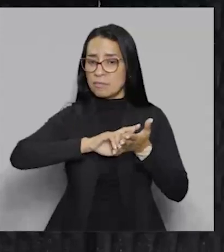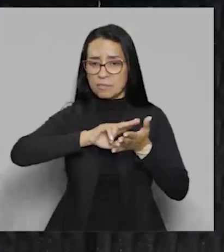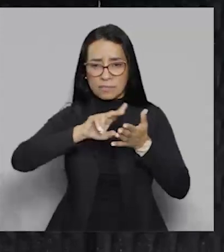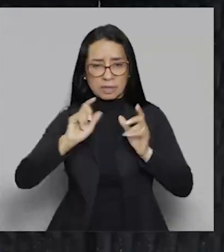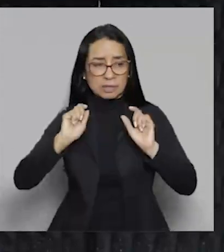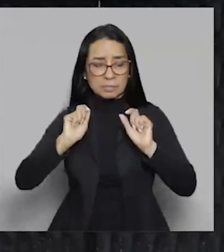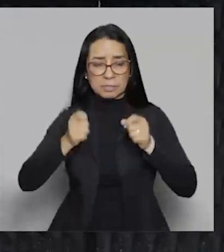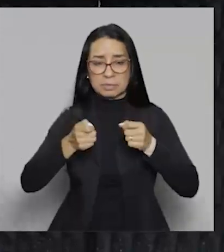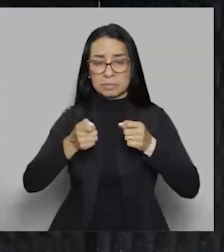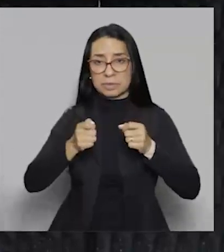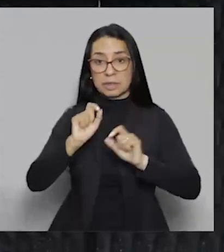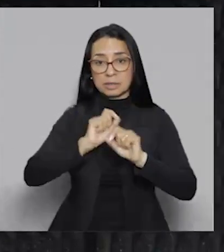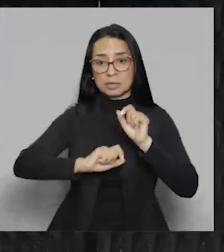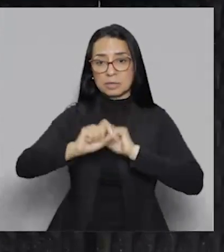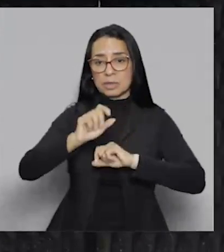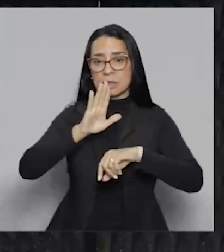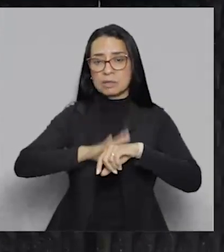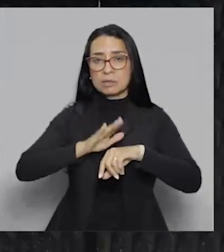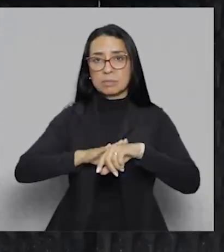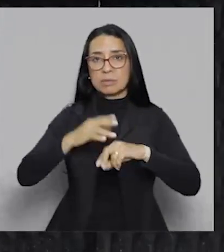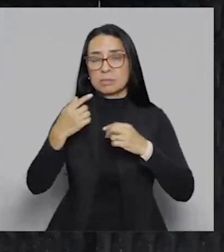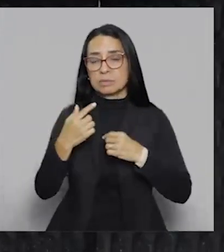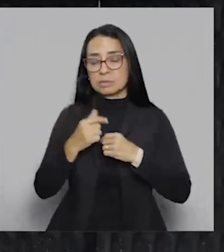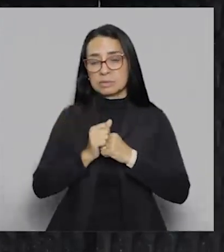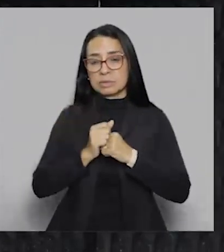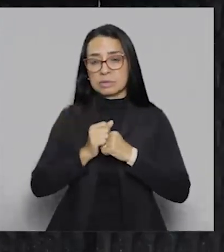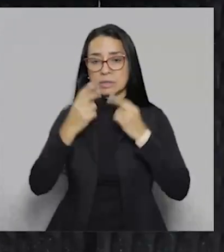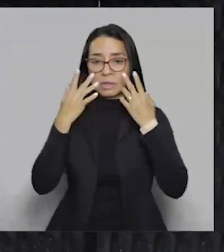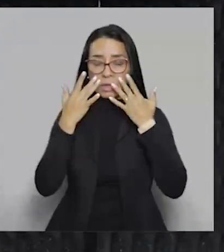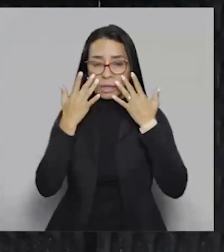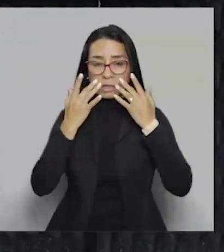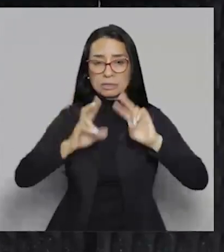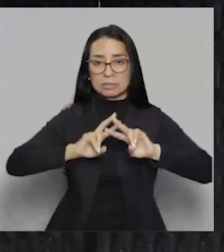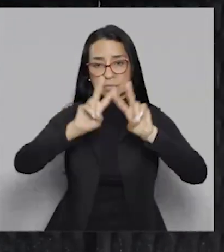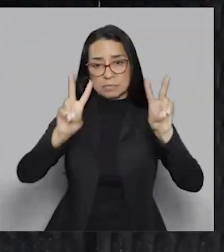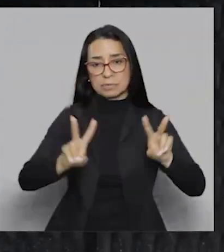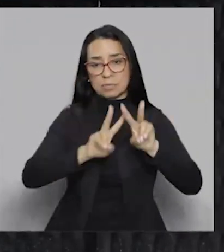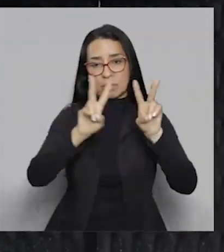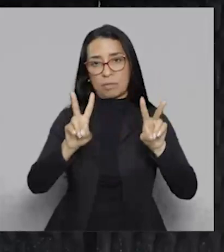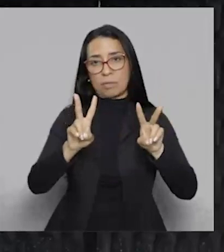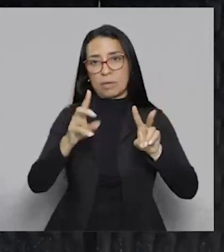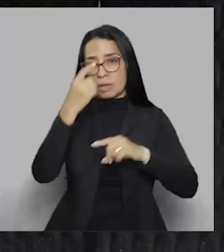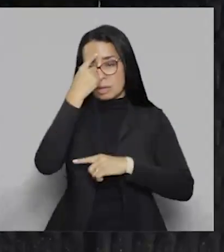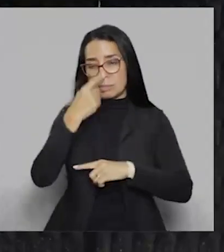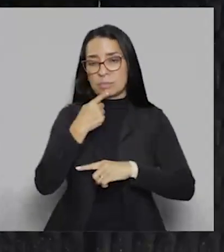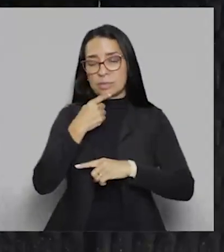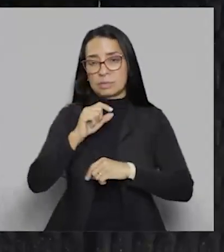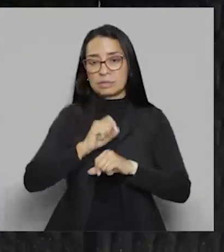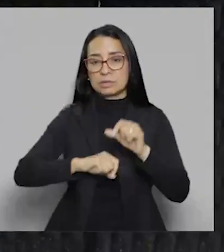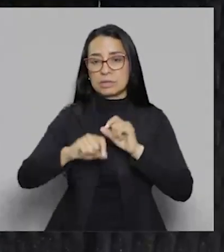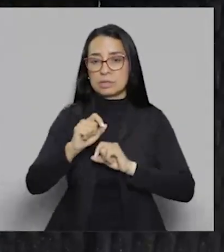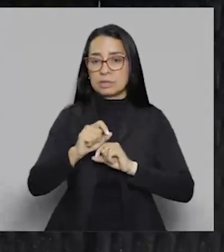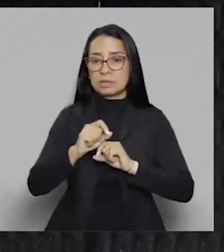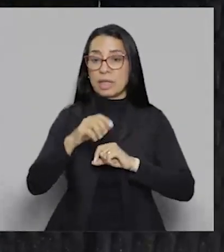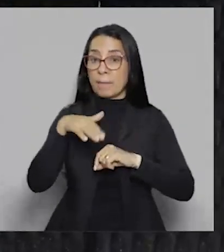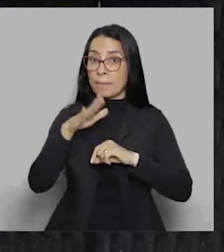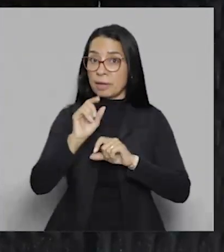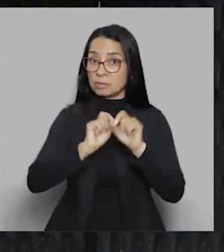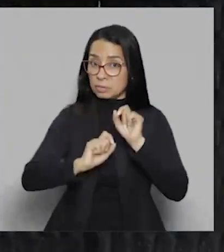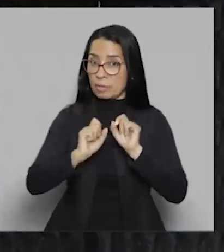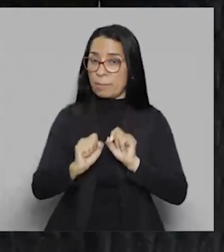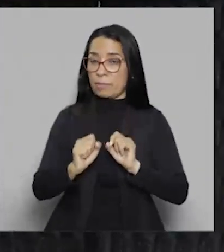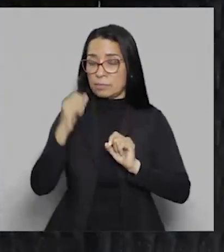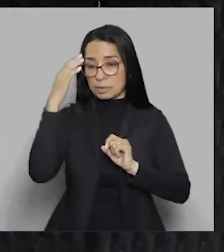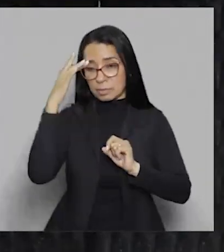de linguagem visual. Uma imagem, ela tem mais do que você possa imaginar, principalmente se um artista como o Banksy coloca